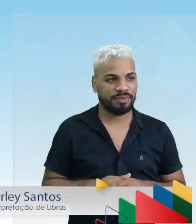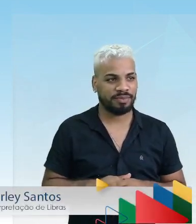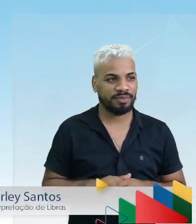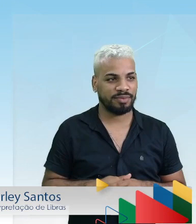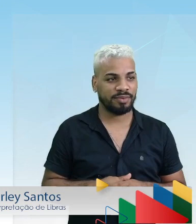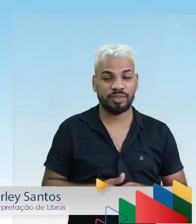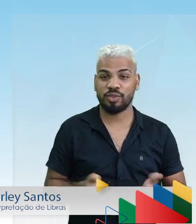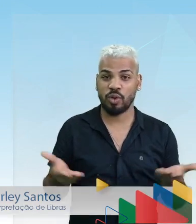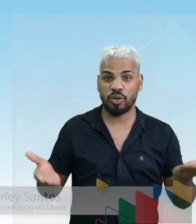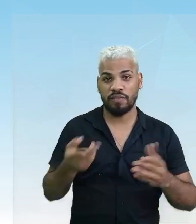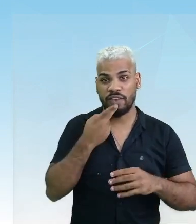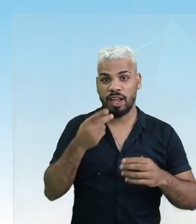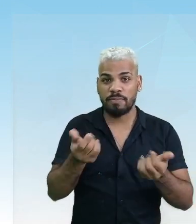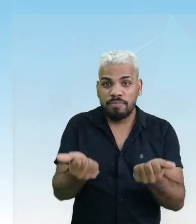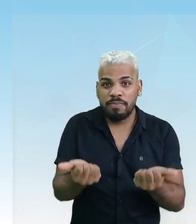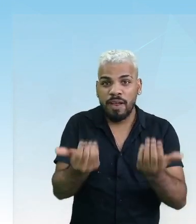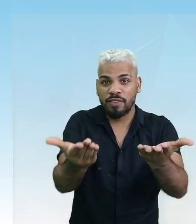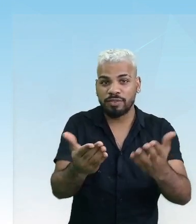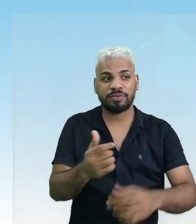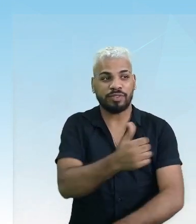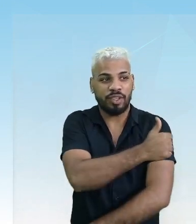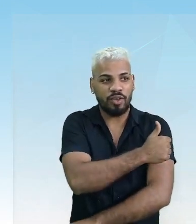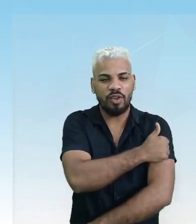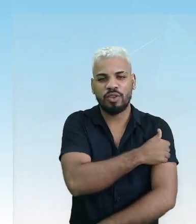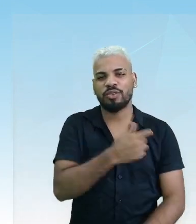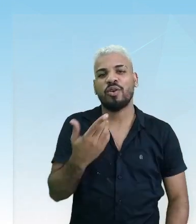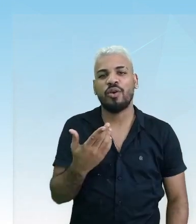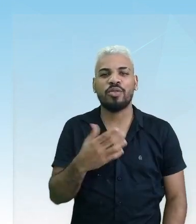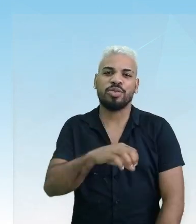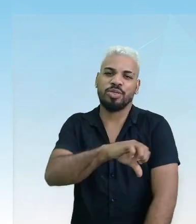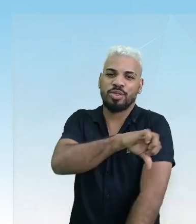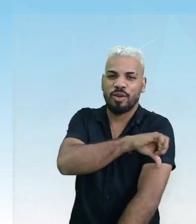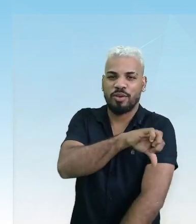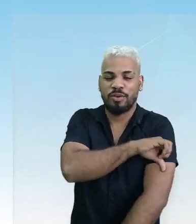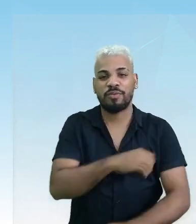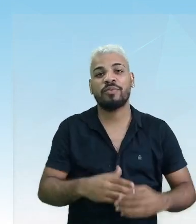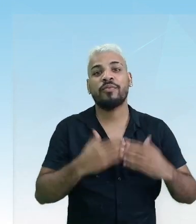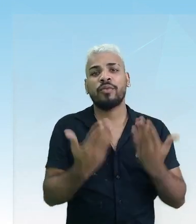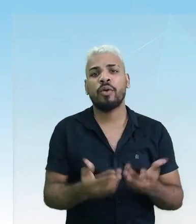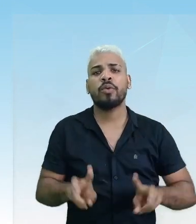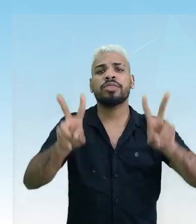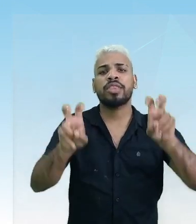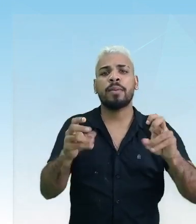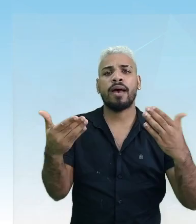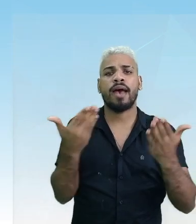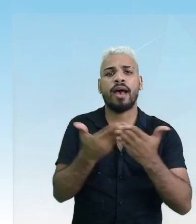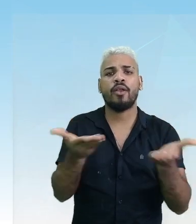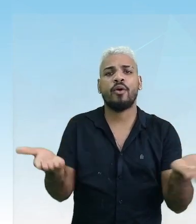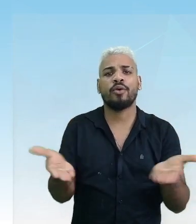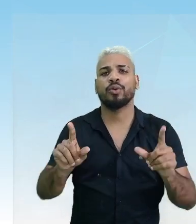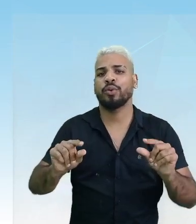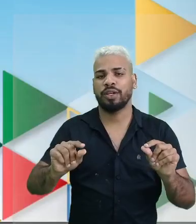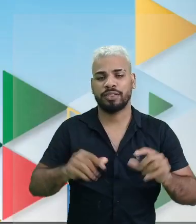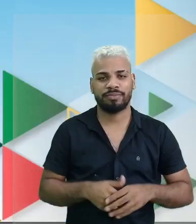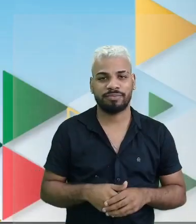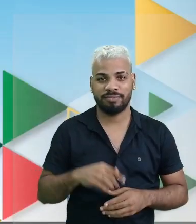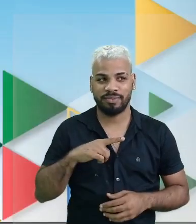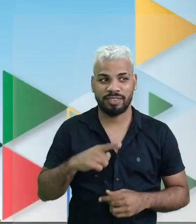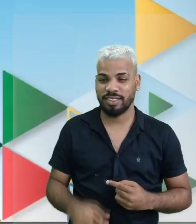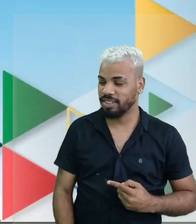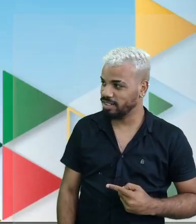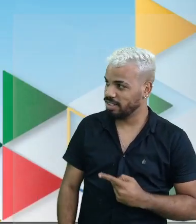especialmente para você, estudante do nono ano. Mas qual será o tema da aula de hoje? Como há na